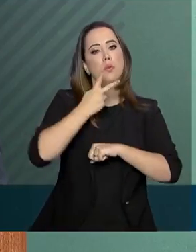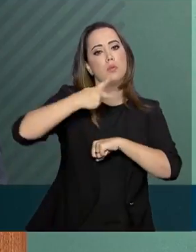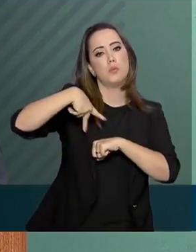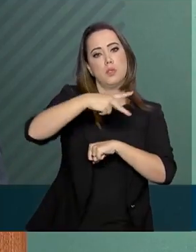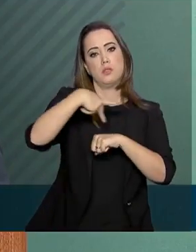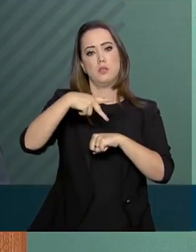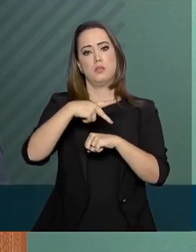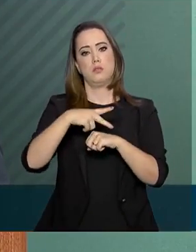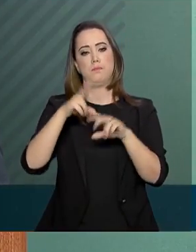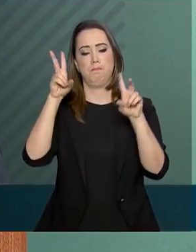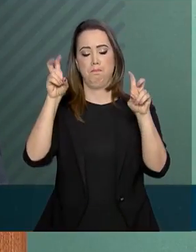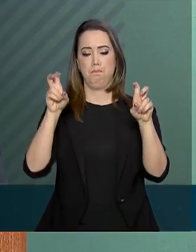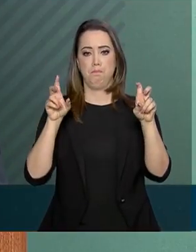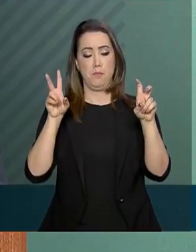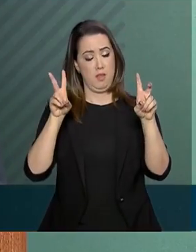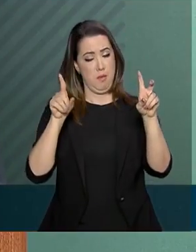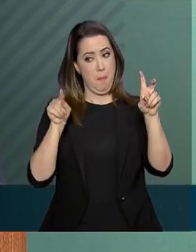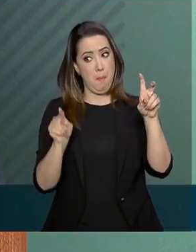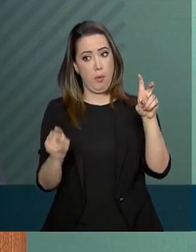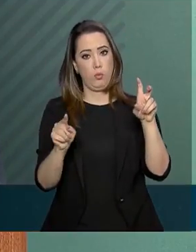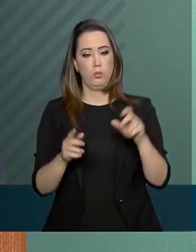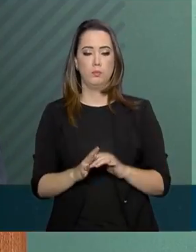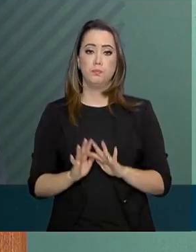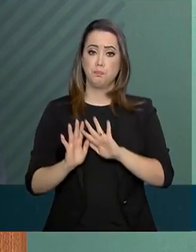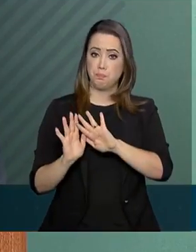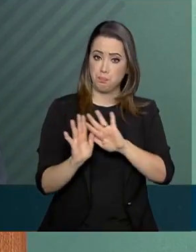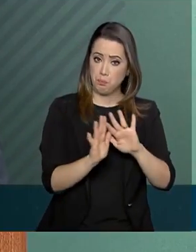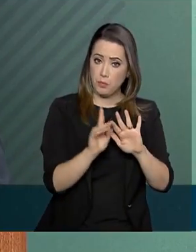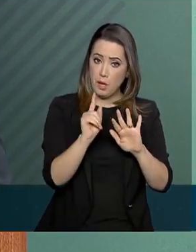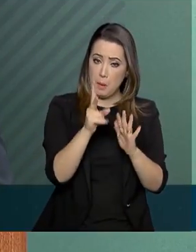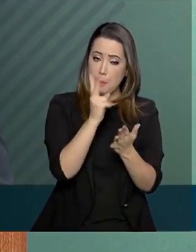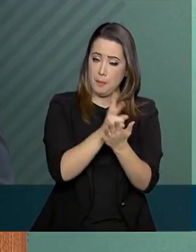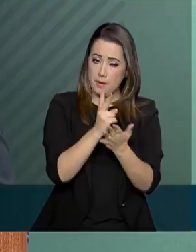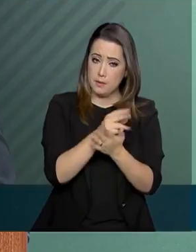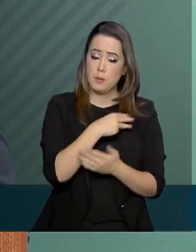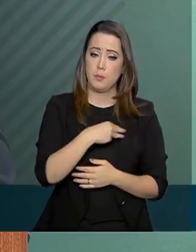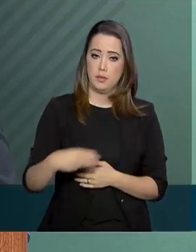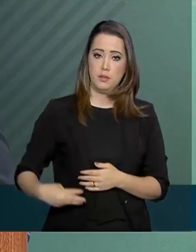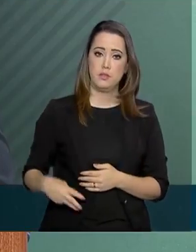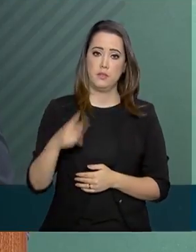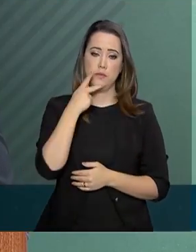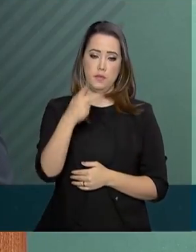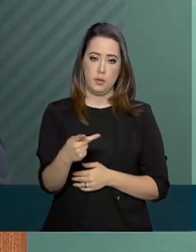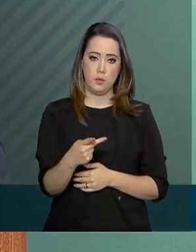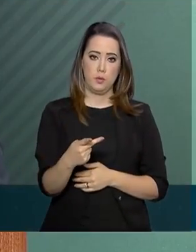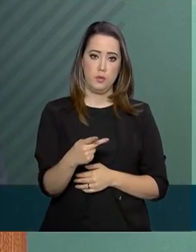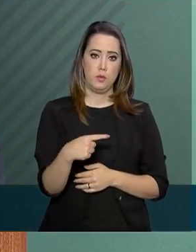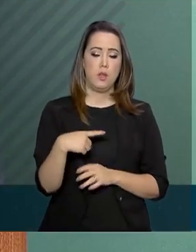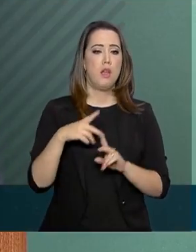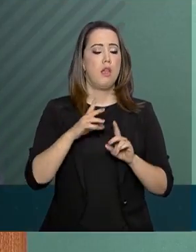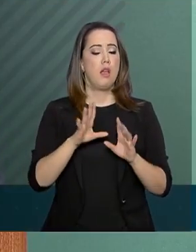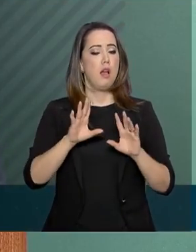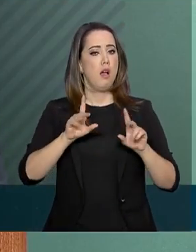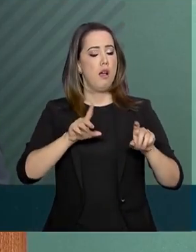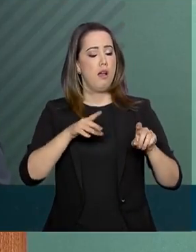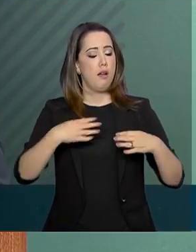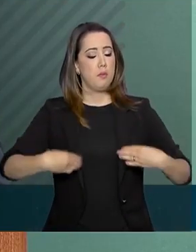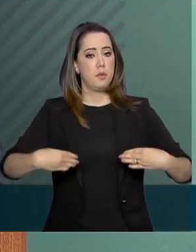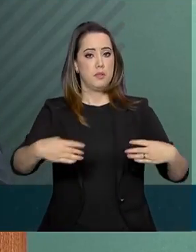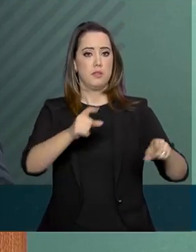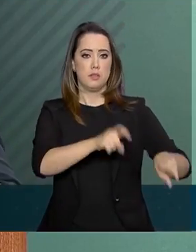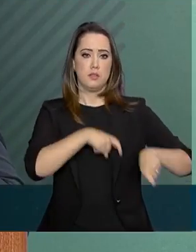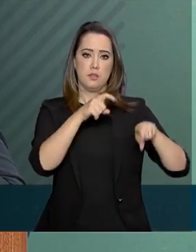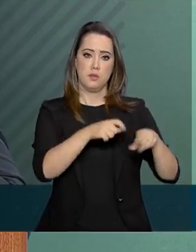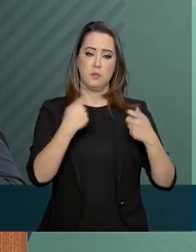fecha aspas ainda segundo ela abre aspas a agricultura deverá responder